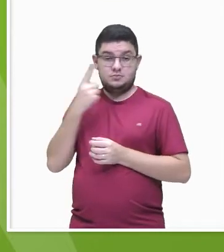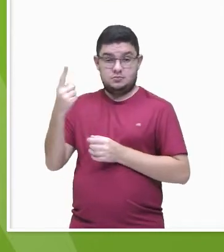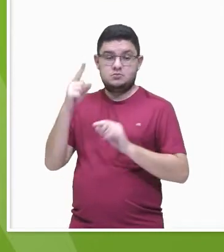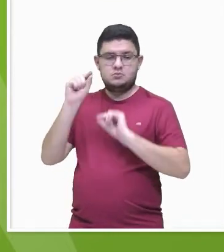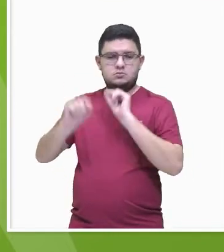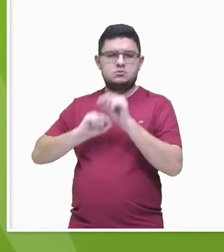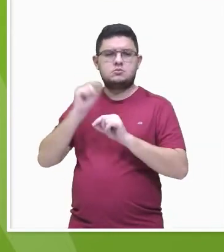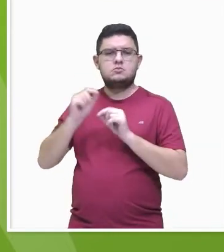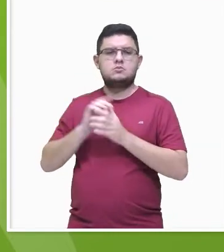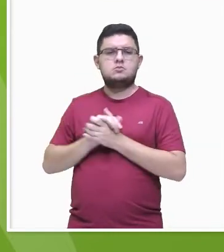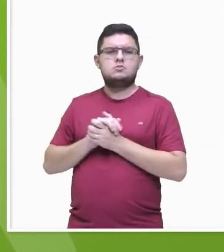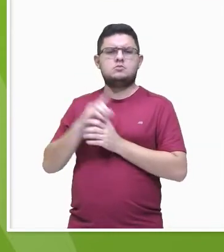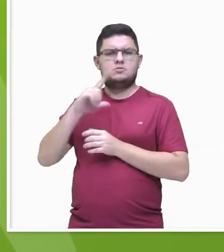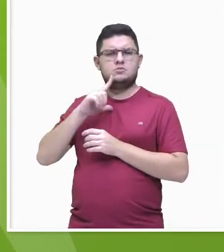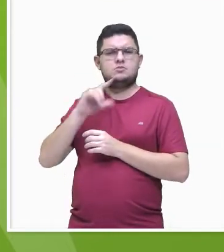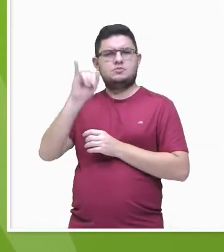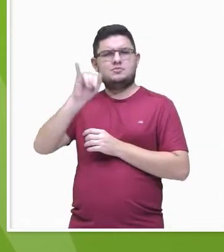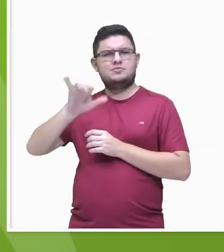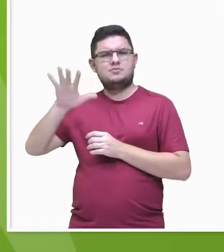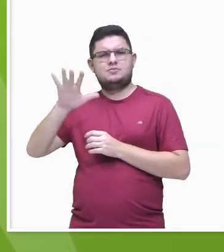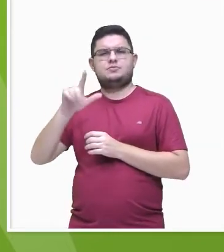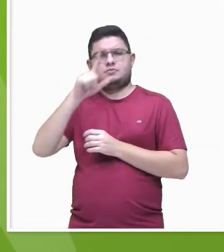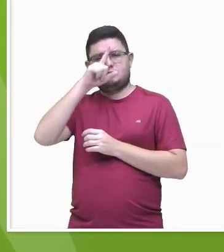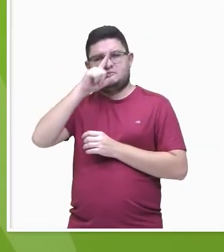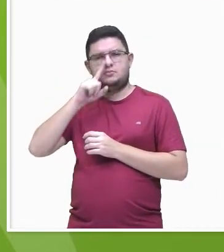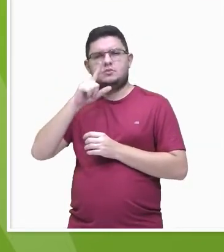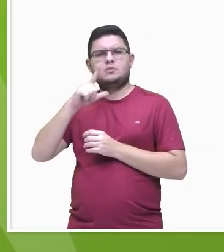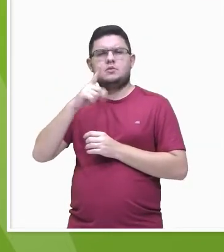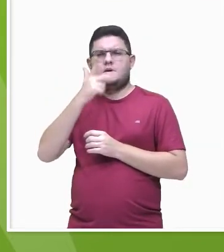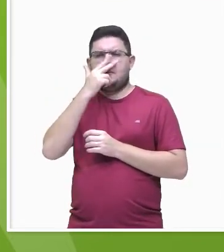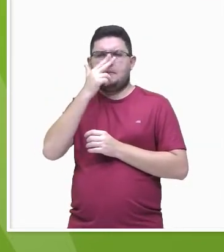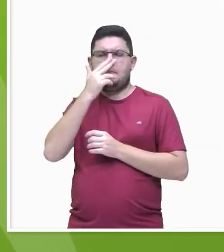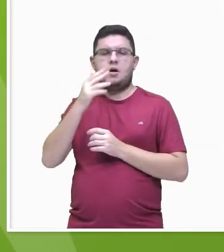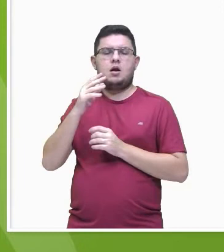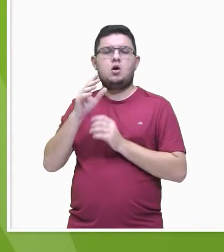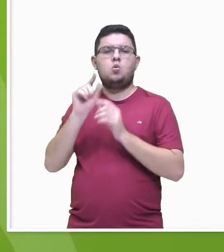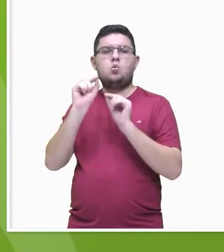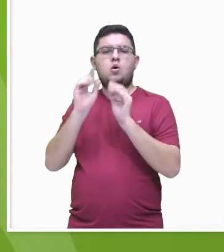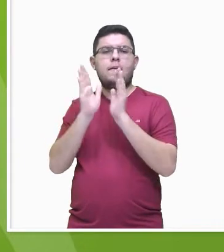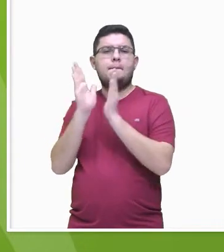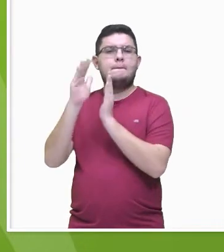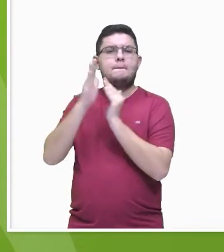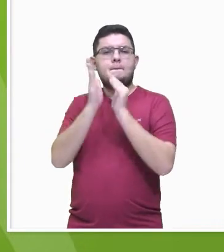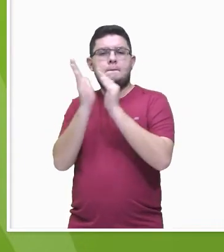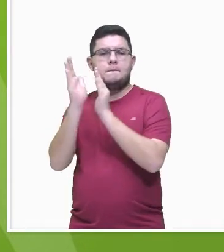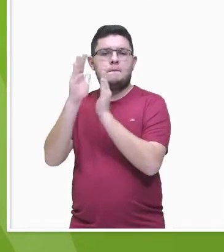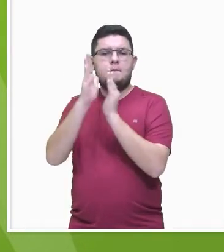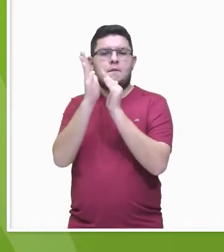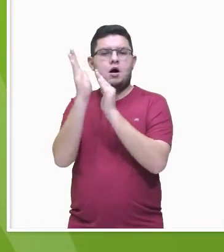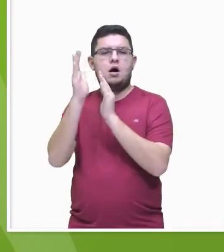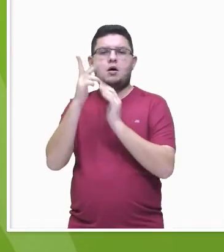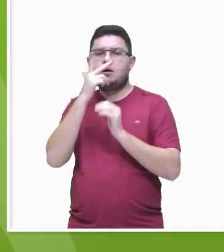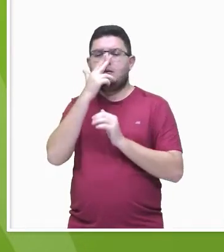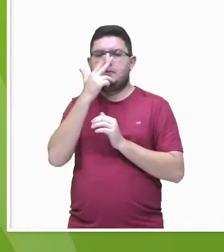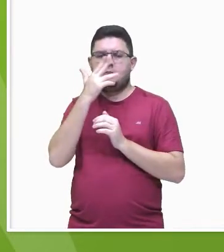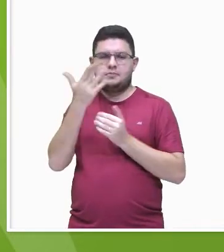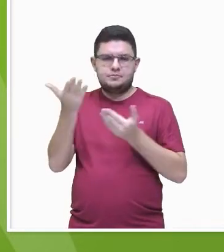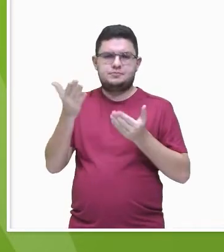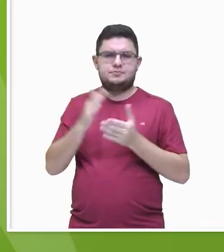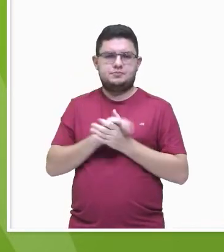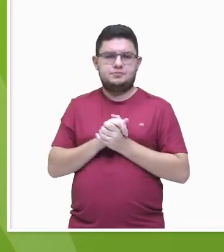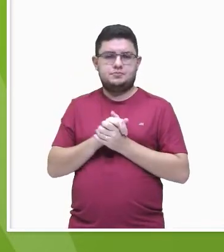essas imagens em amarelo que parecem uns balões, né? Umas bexigas aqui, ó. Como a gente pode visualizar aqui, ó, vamos selecionar